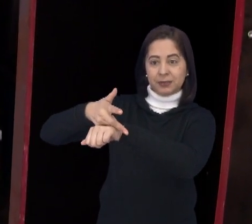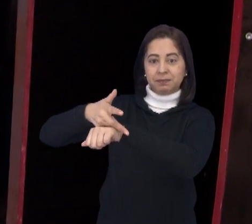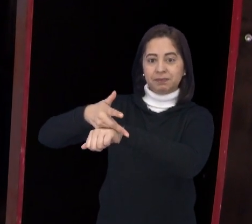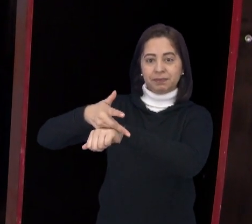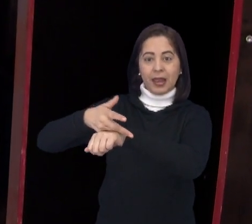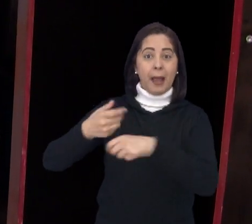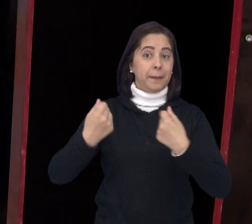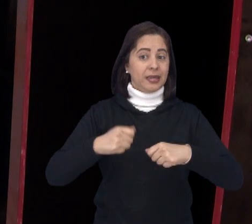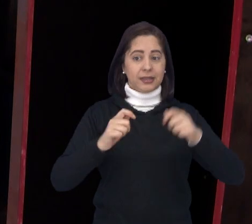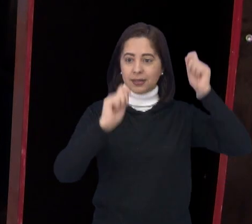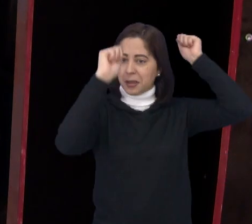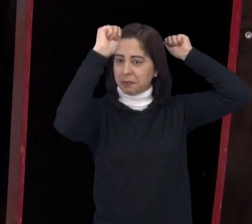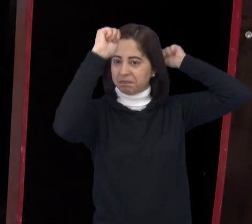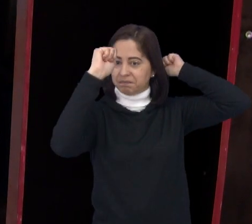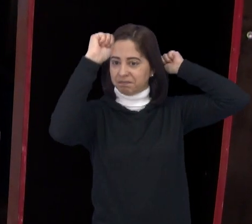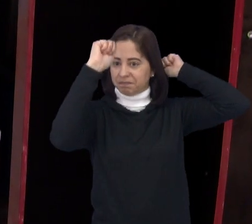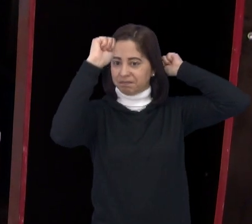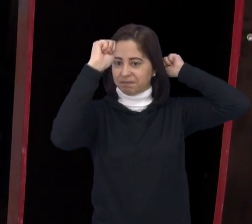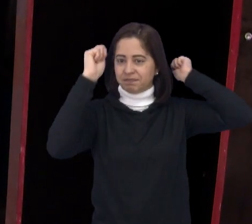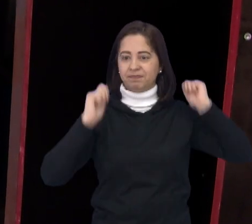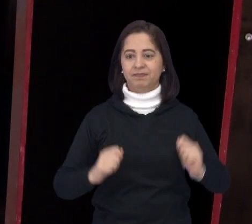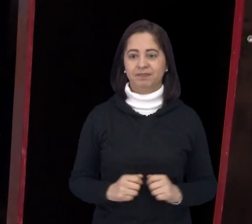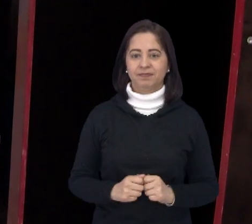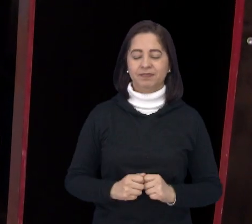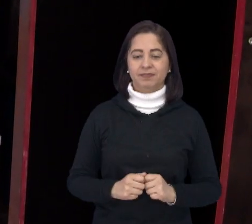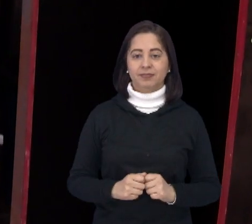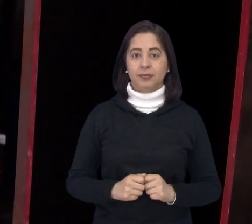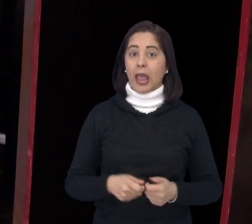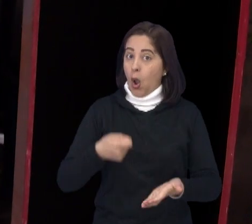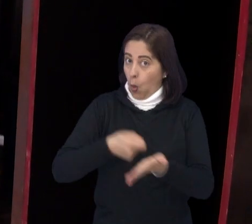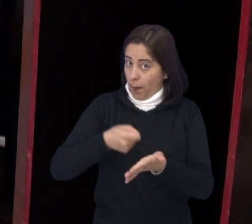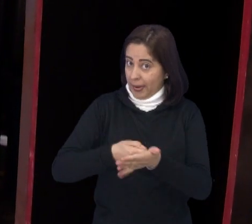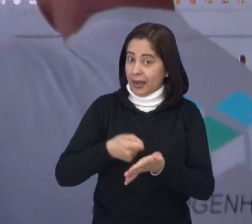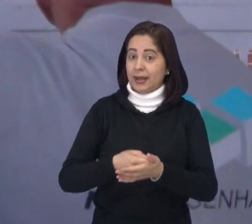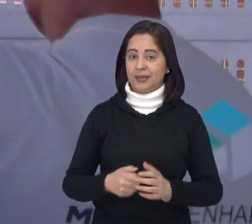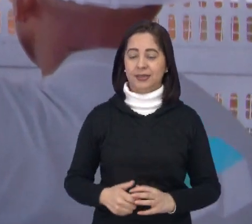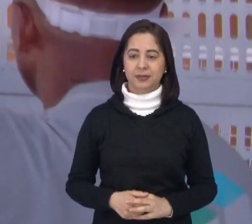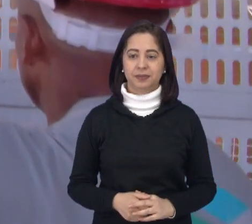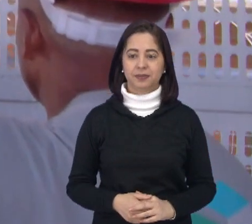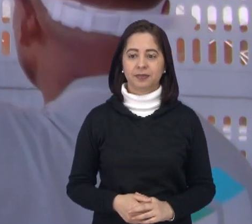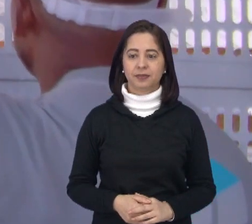câmeras, precisamos utilizar o capacete. Item obrigatório por aqui.